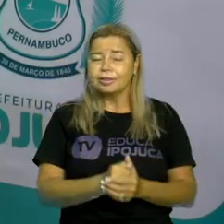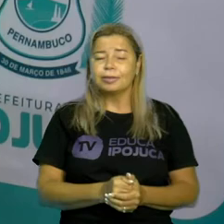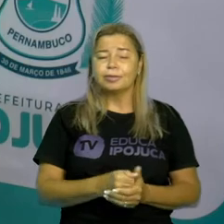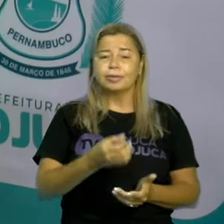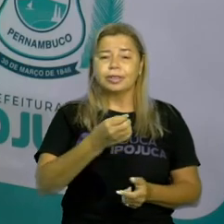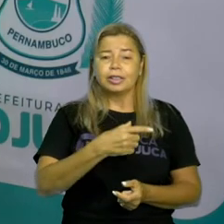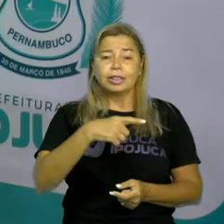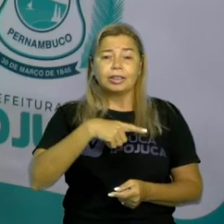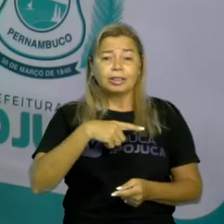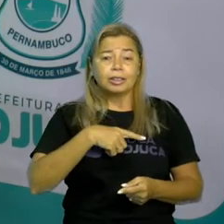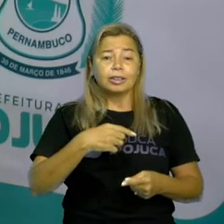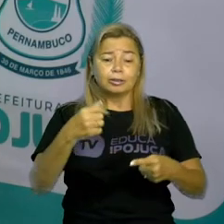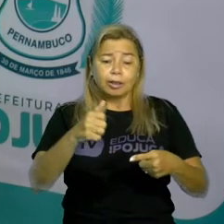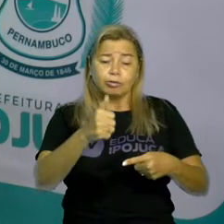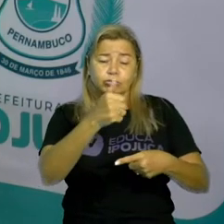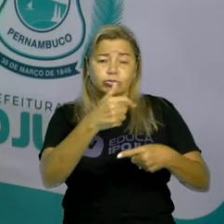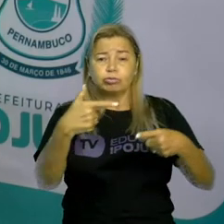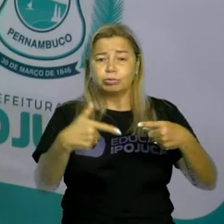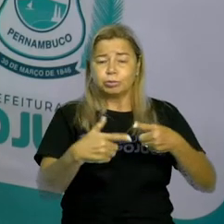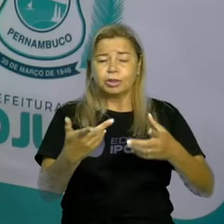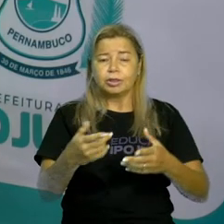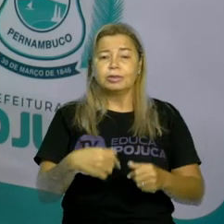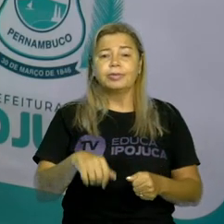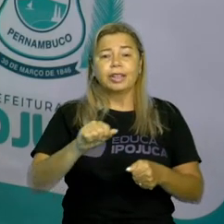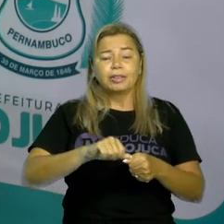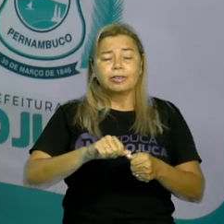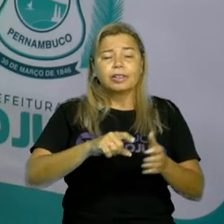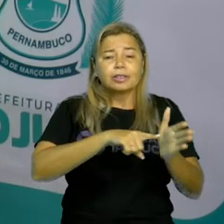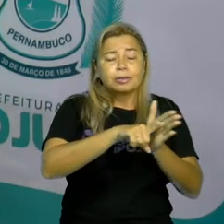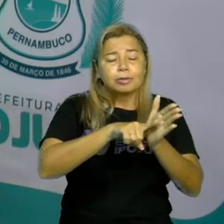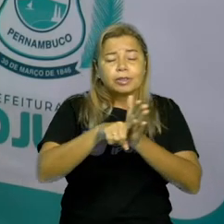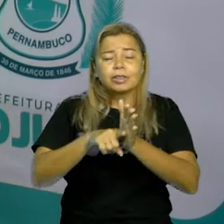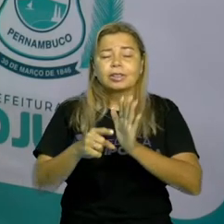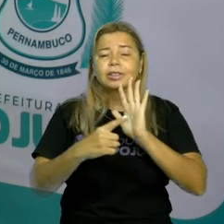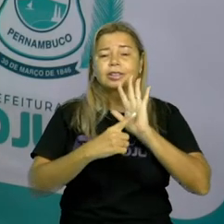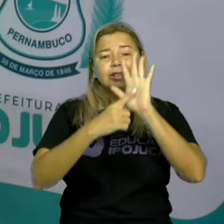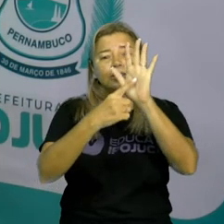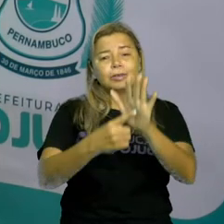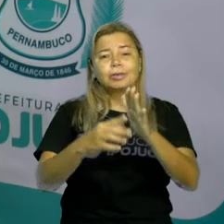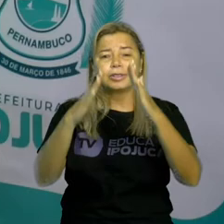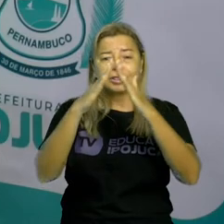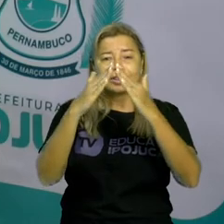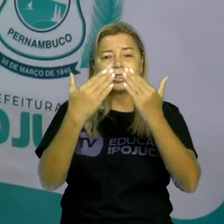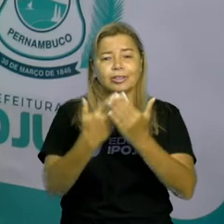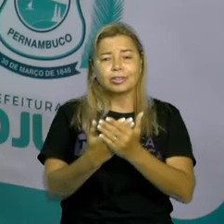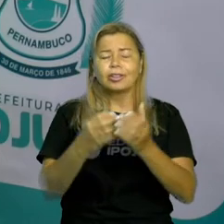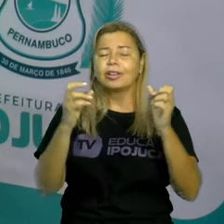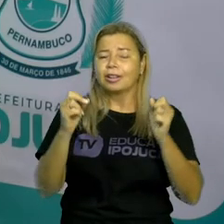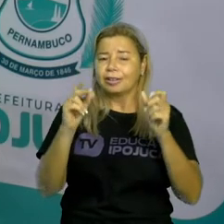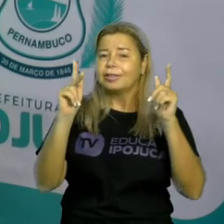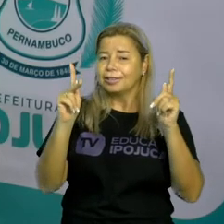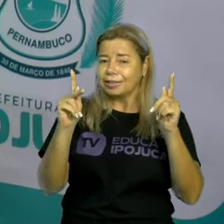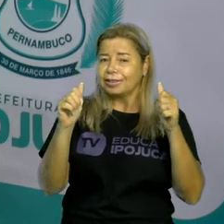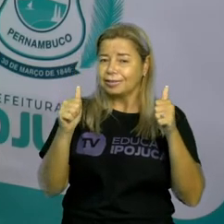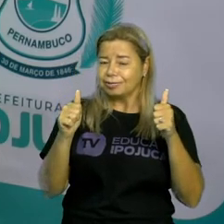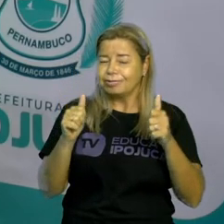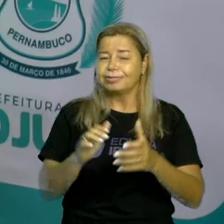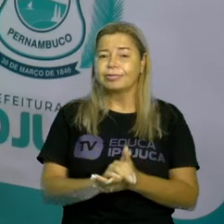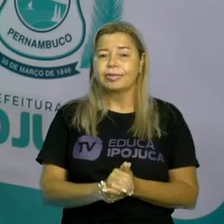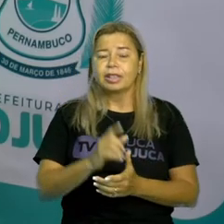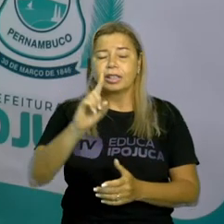fracionários Então eu quero que vocês façam essa pesquisa e morte lá na escola tá certo posso contar com vocês